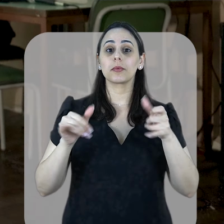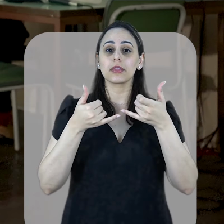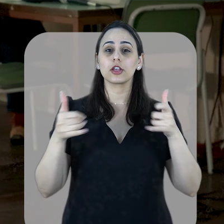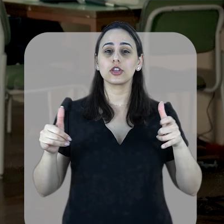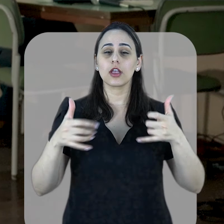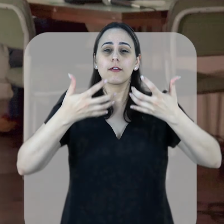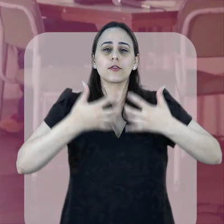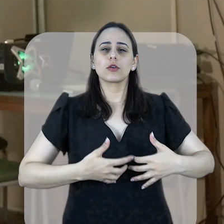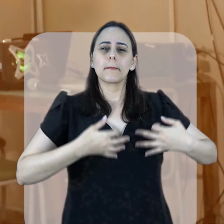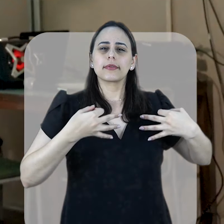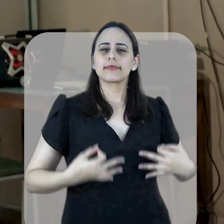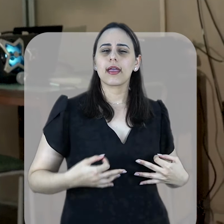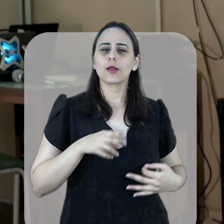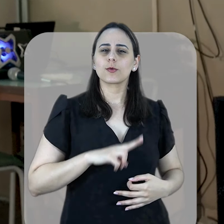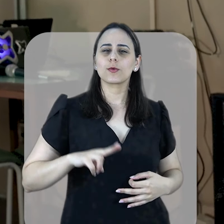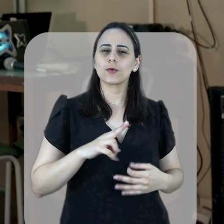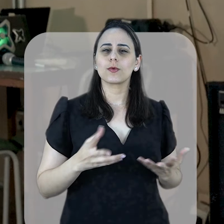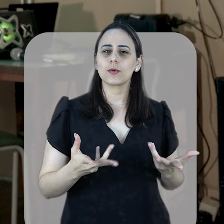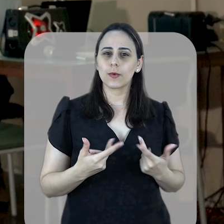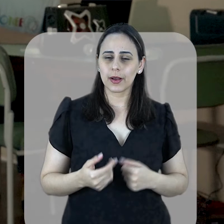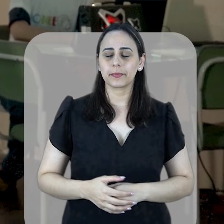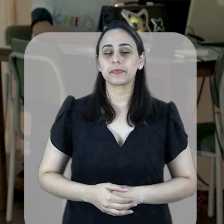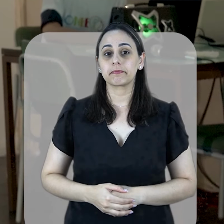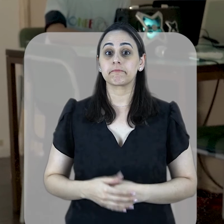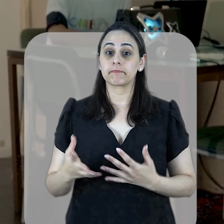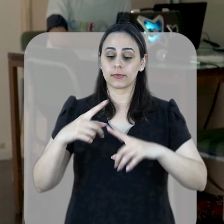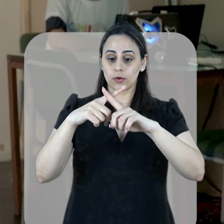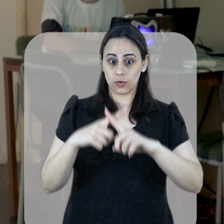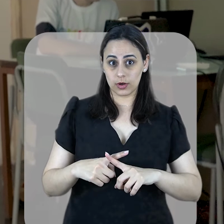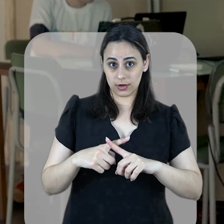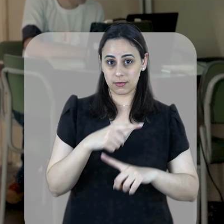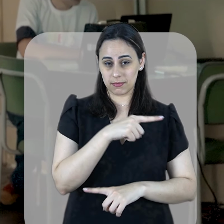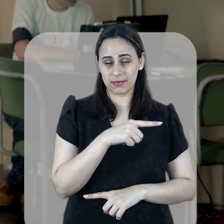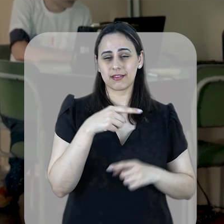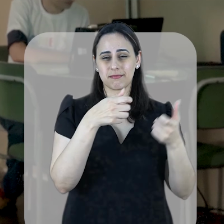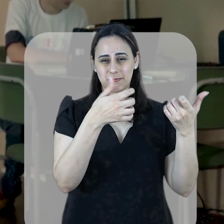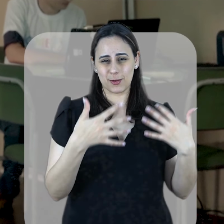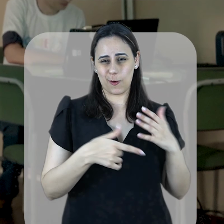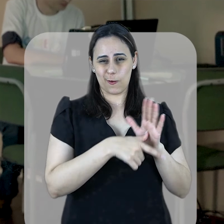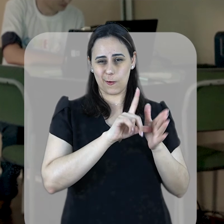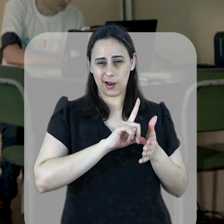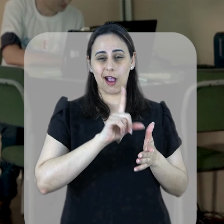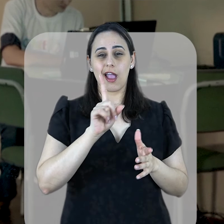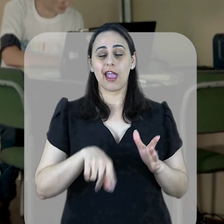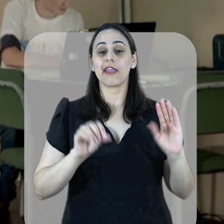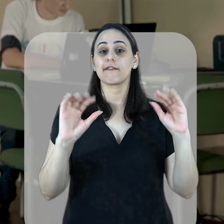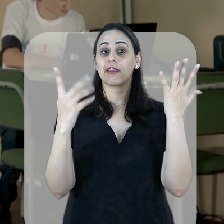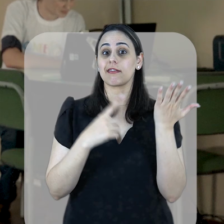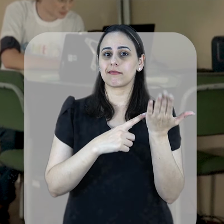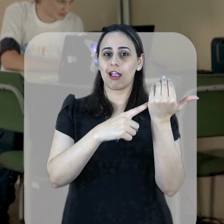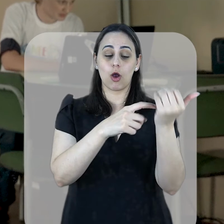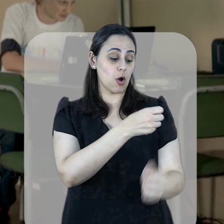importância do tema. A Olimpíada, como a Mayla falou, ela é um evento técnico do 9º e 8º ano e ela serve